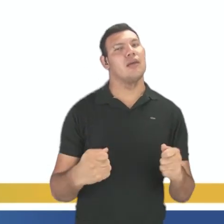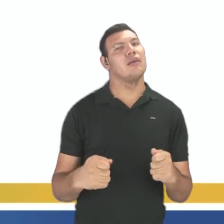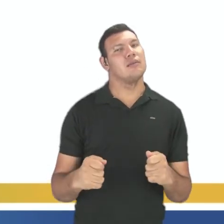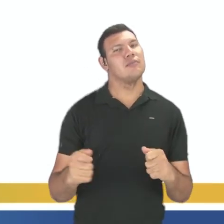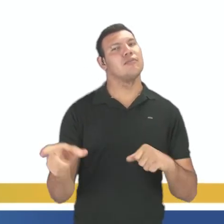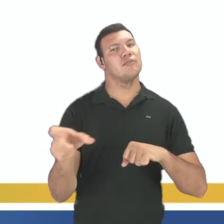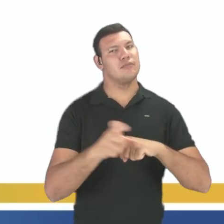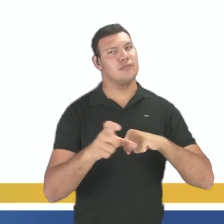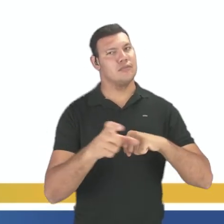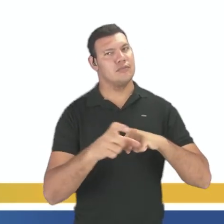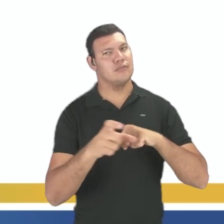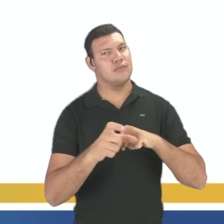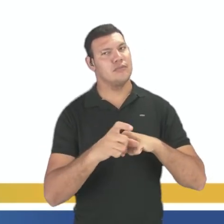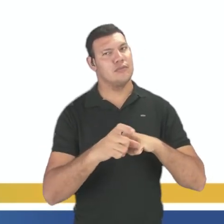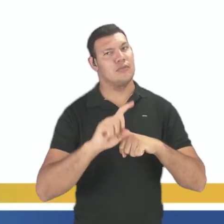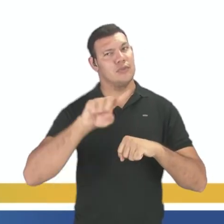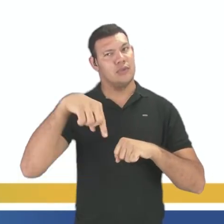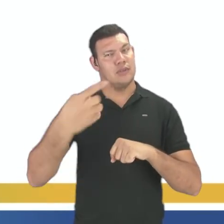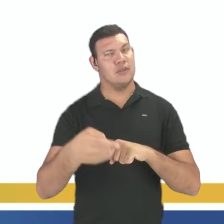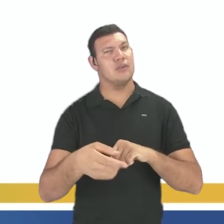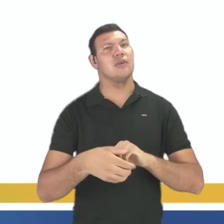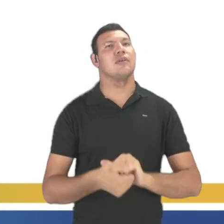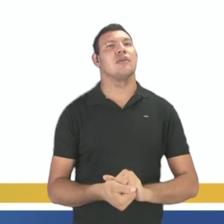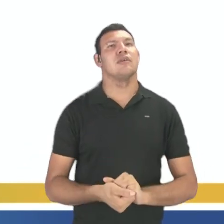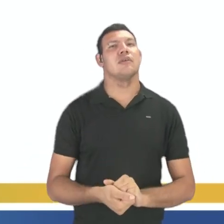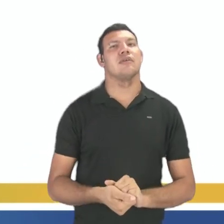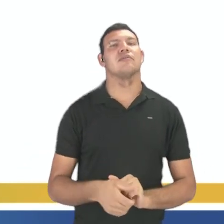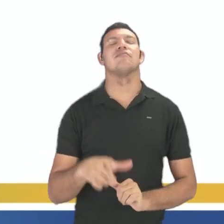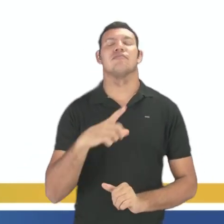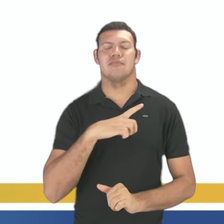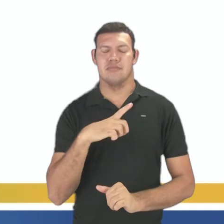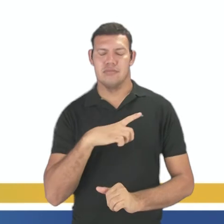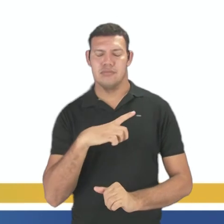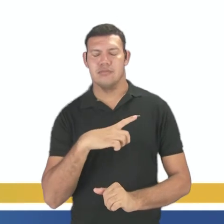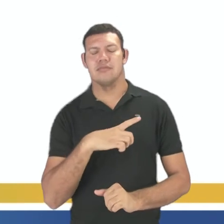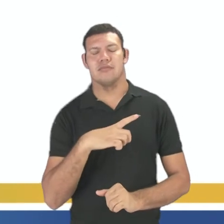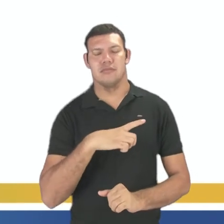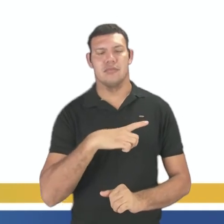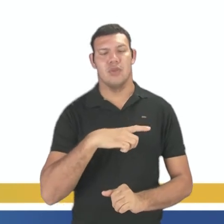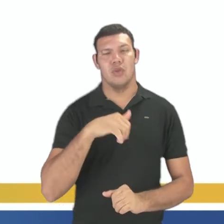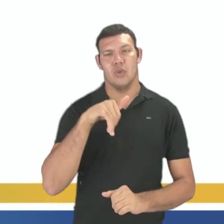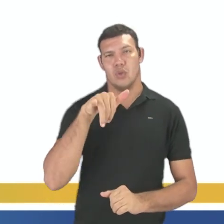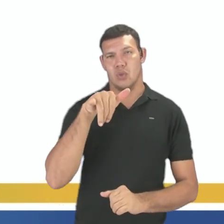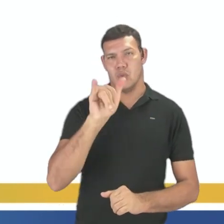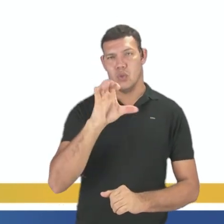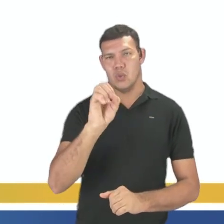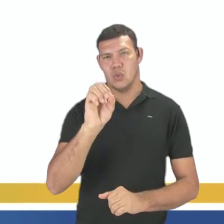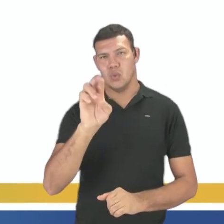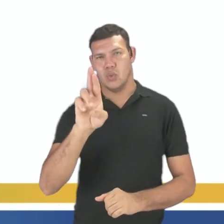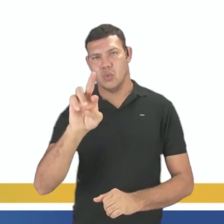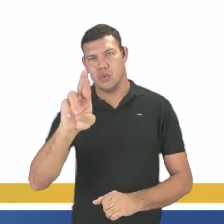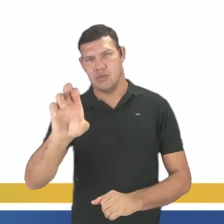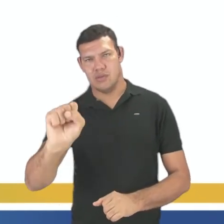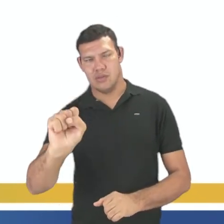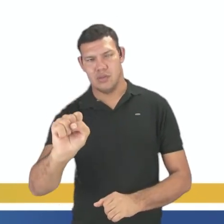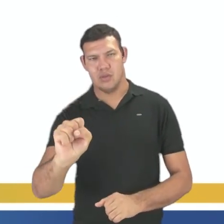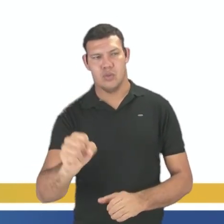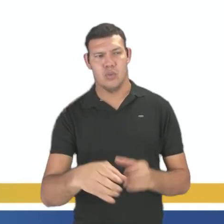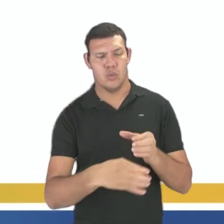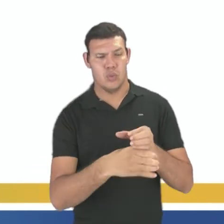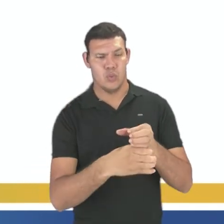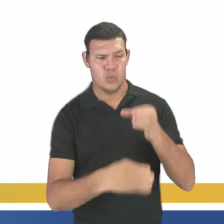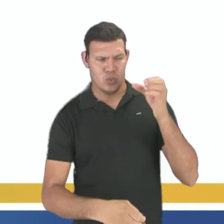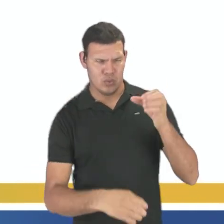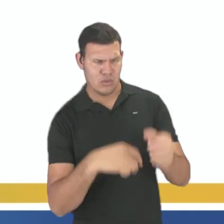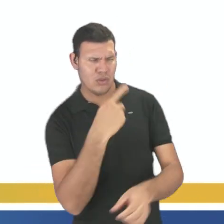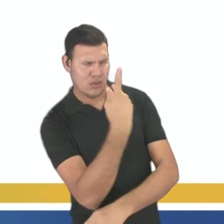nada depois, então a gente vai ter certeza que é yours. Este copo é seu, ok? O segundo